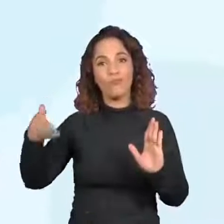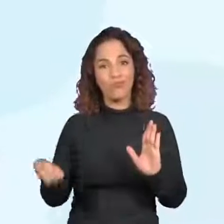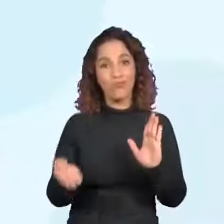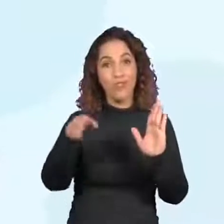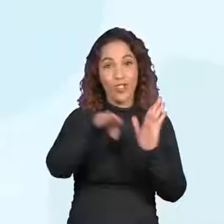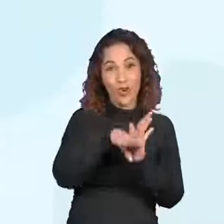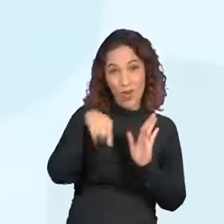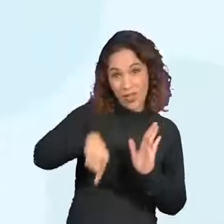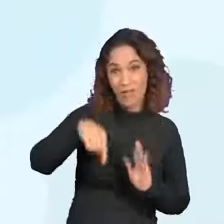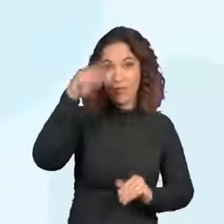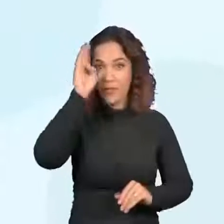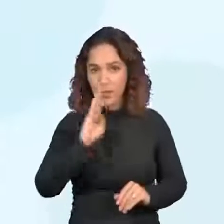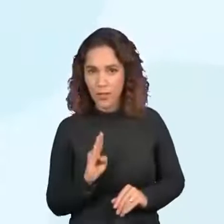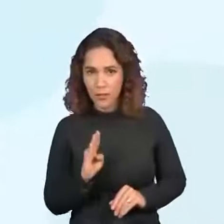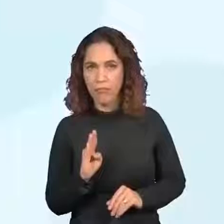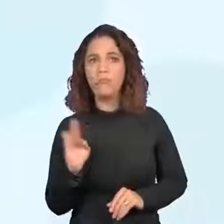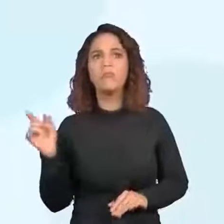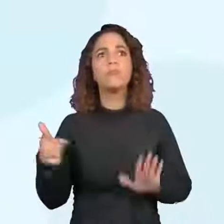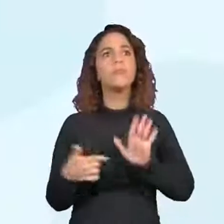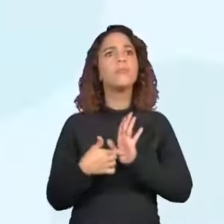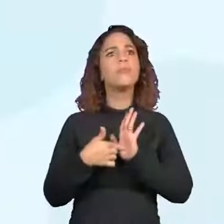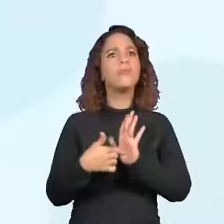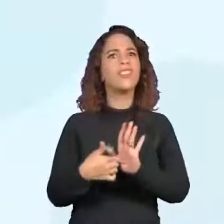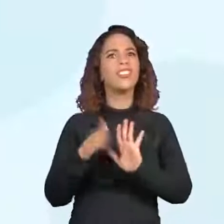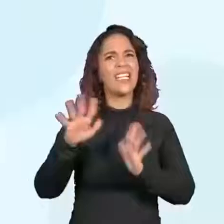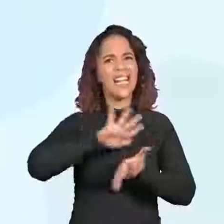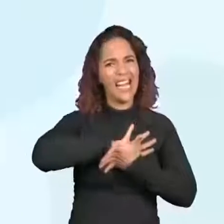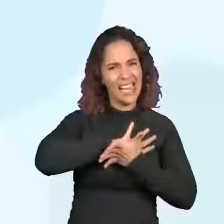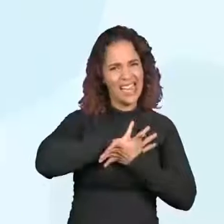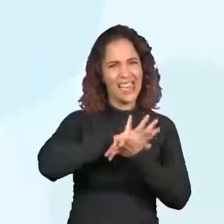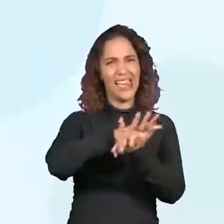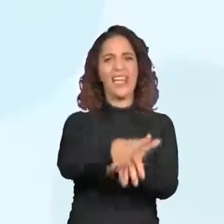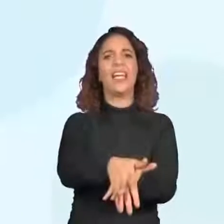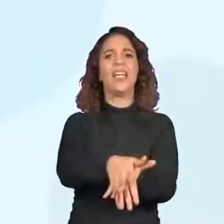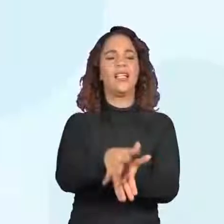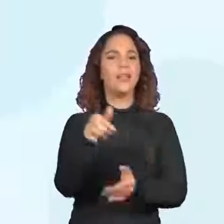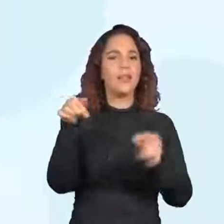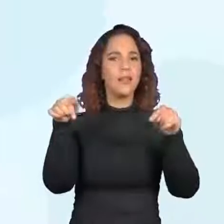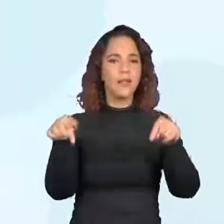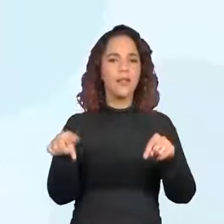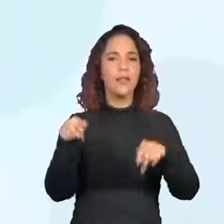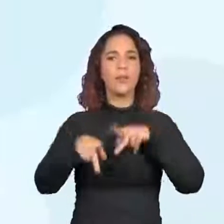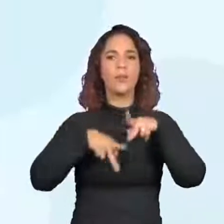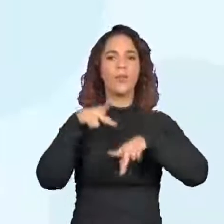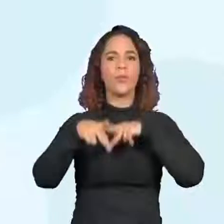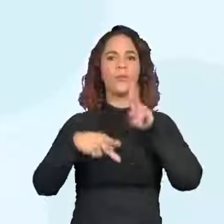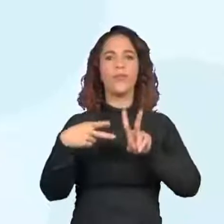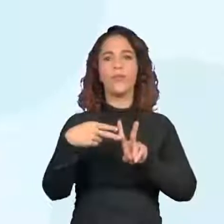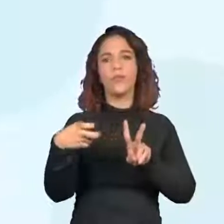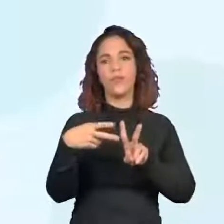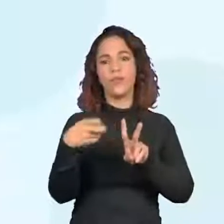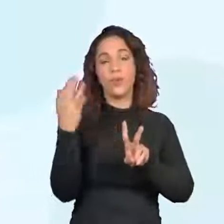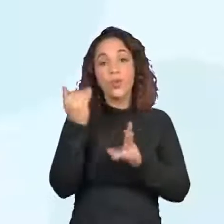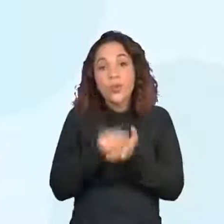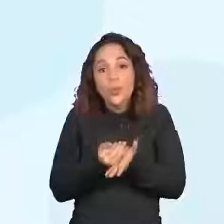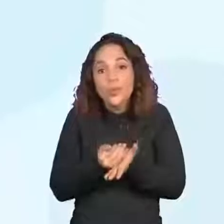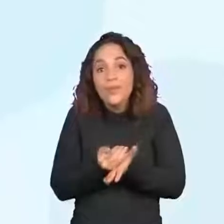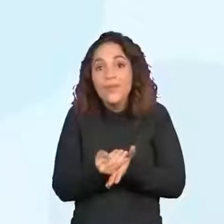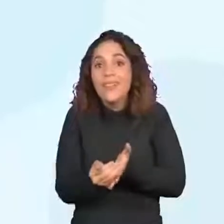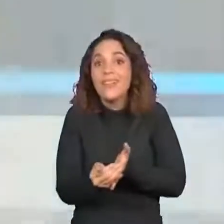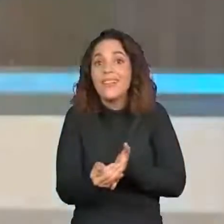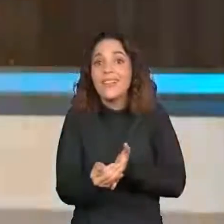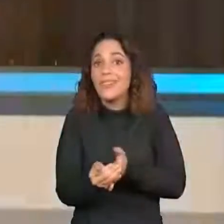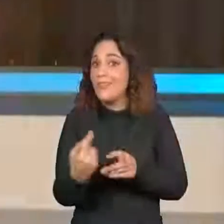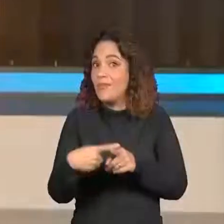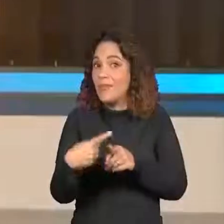aqui, demonstram o quanto foi devastado a nossa população indígena inicialmente, quando os